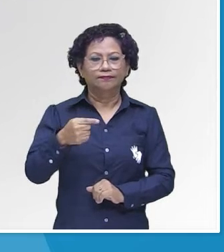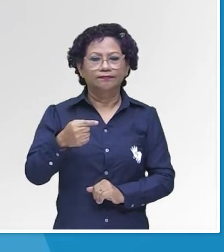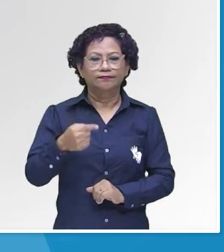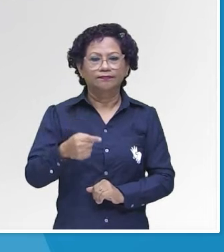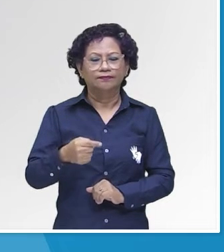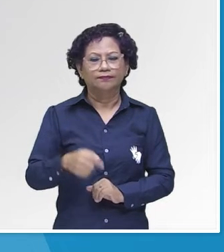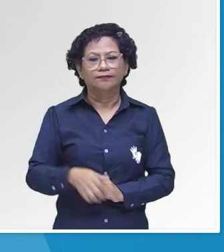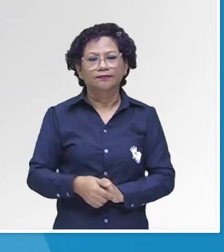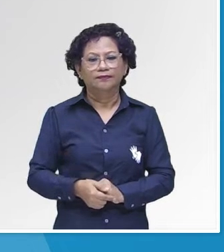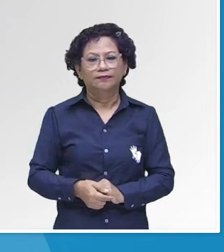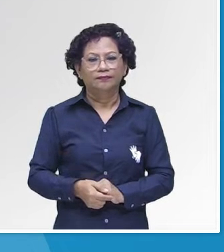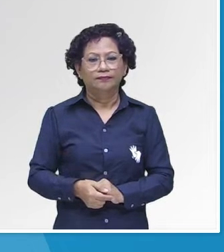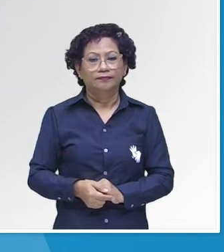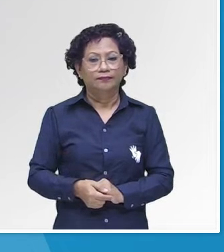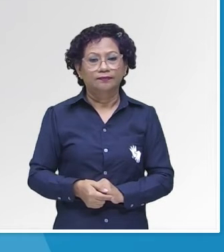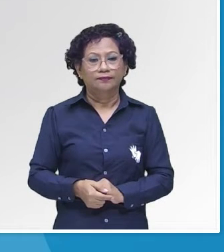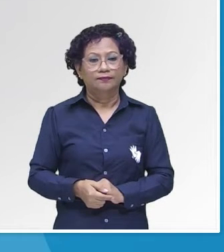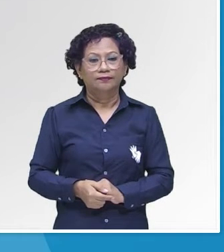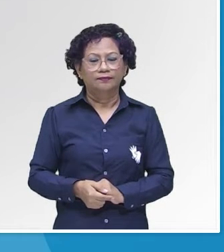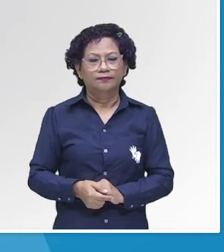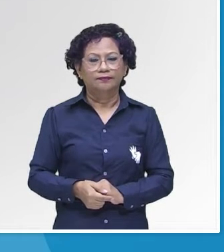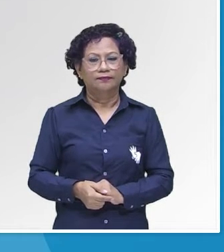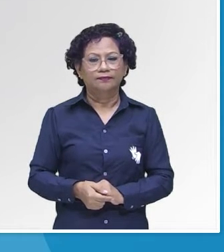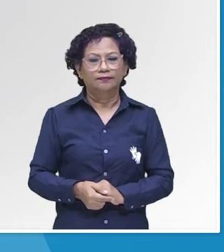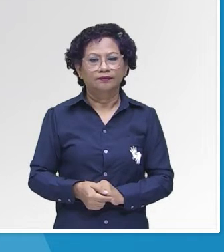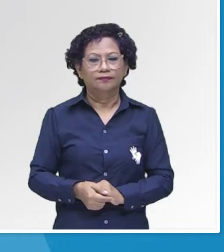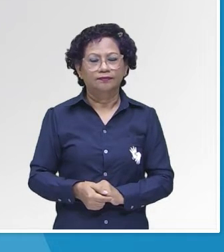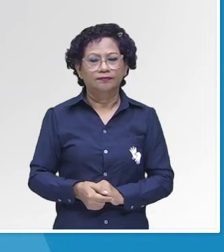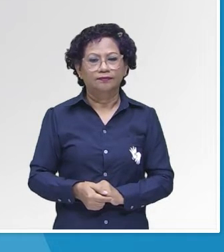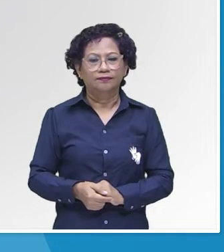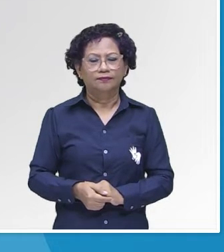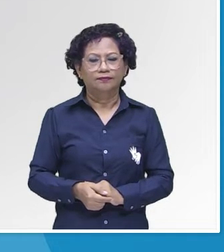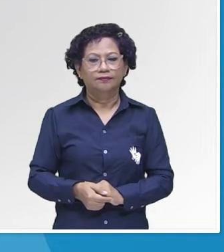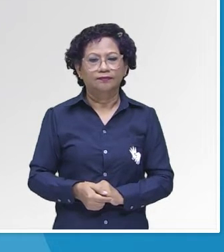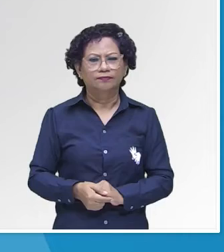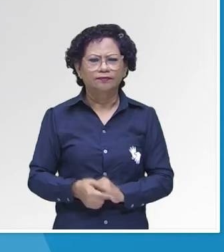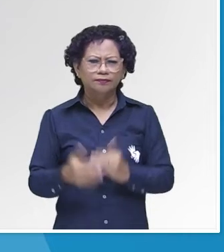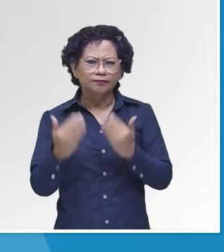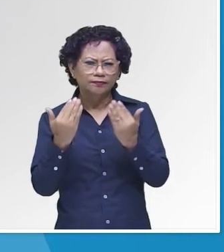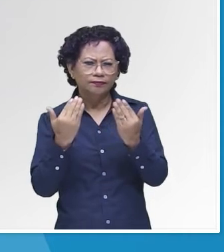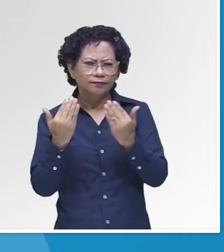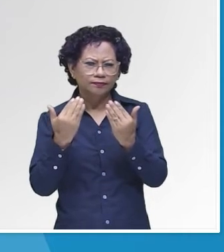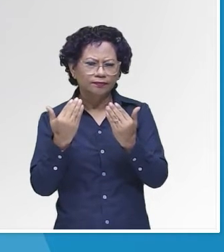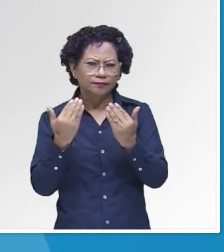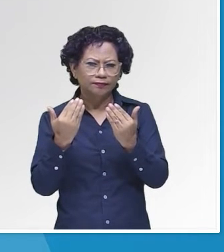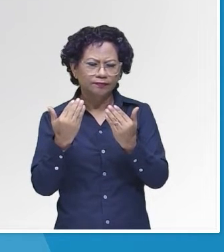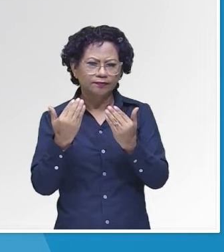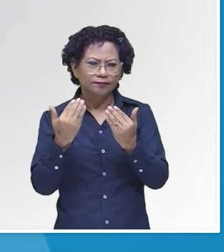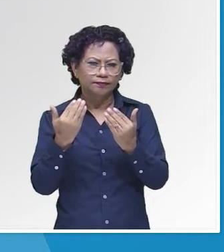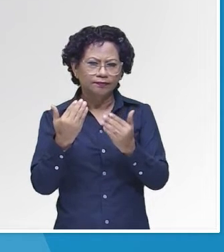Então, o que a gente pode perceber, né, com esses resultados? Olha aqui.